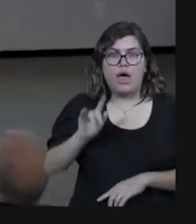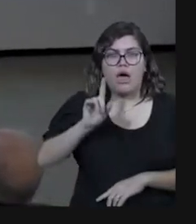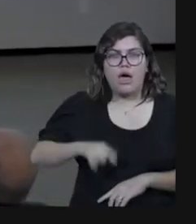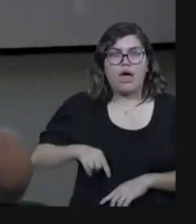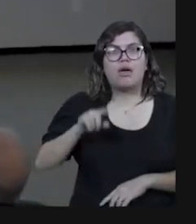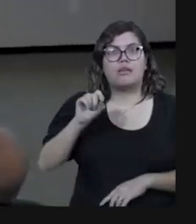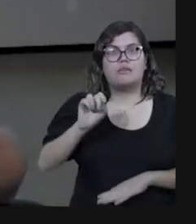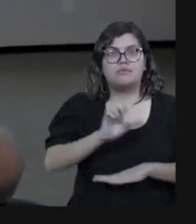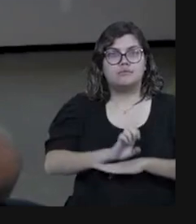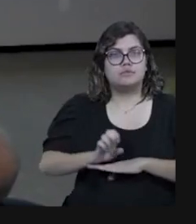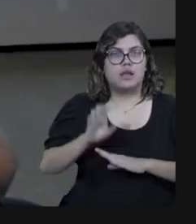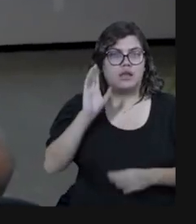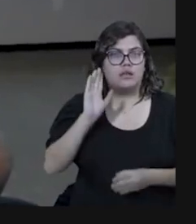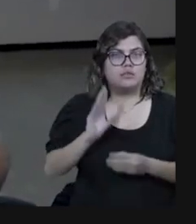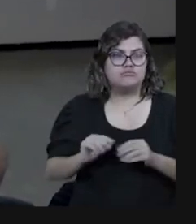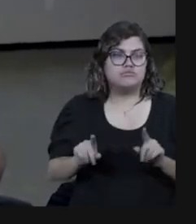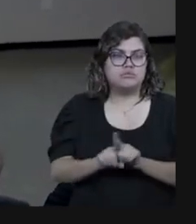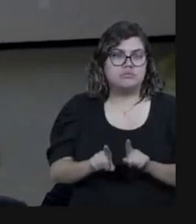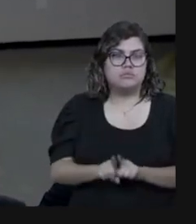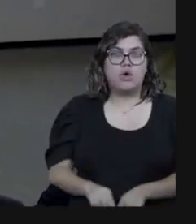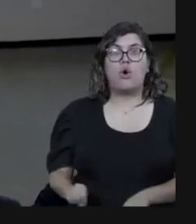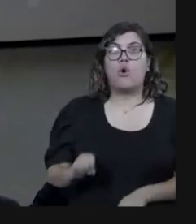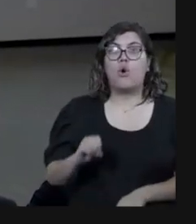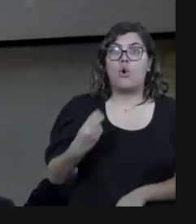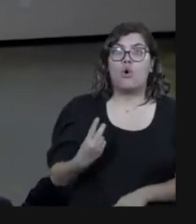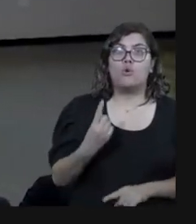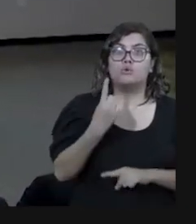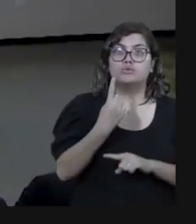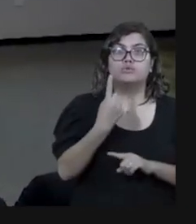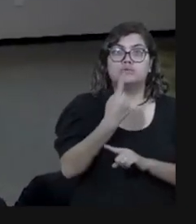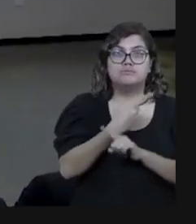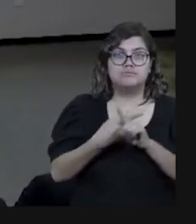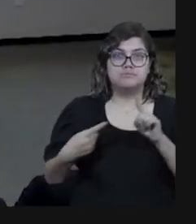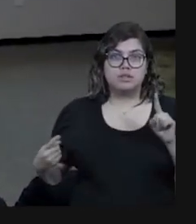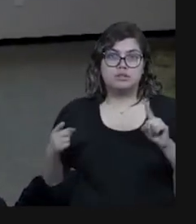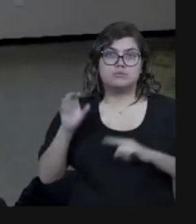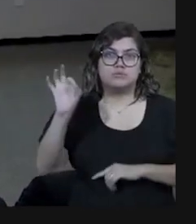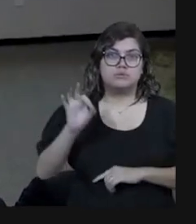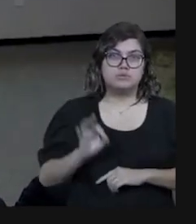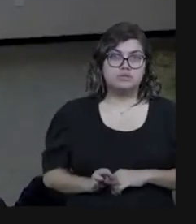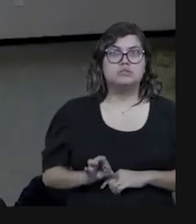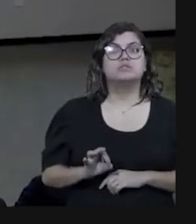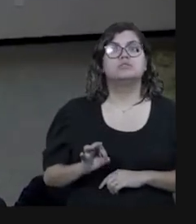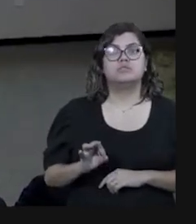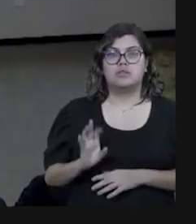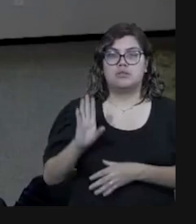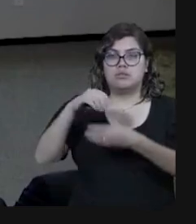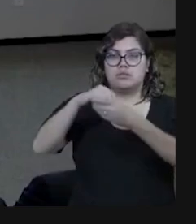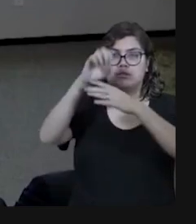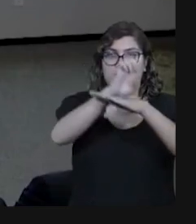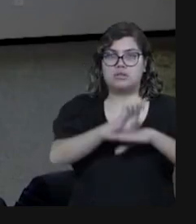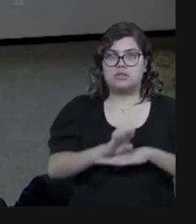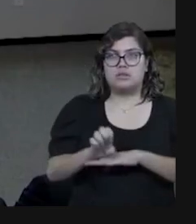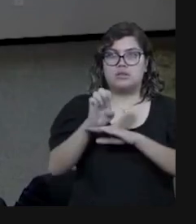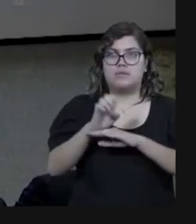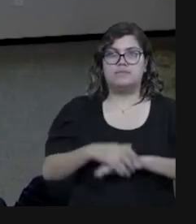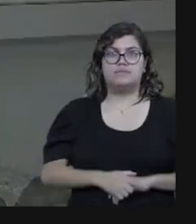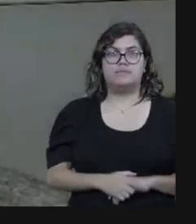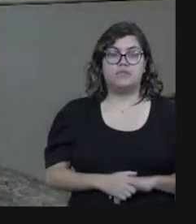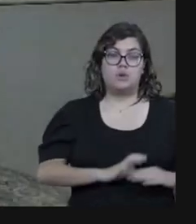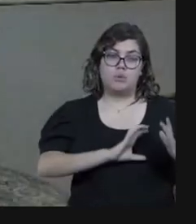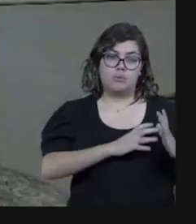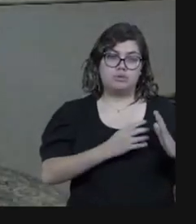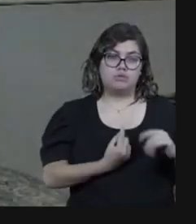também, ou 1,5% dos votos nesses 9 estados também. O partido que eu pertencia, o